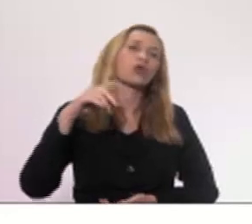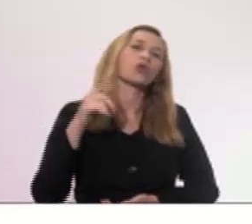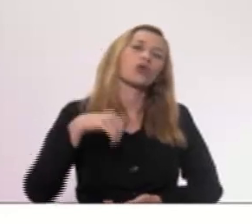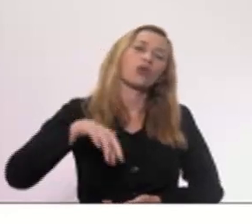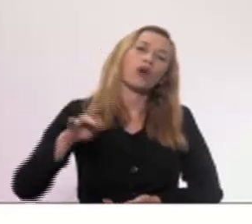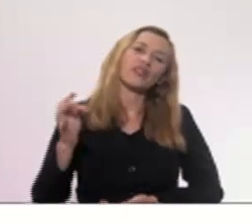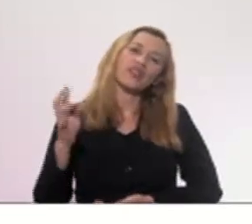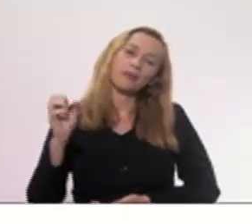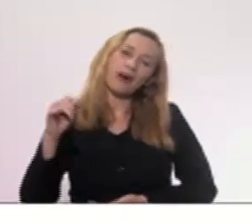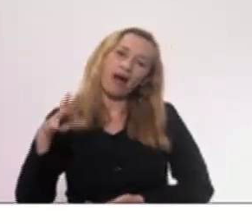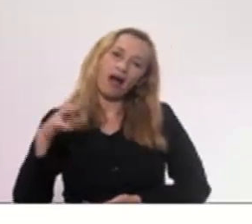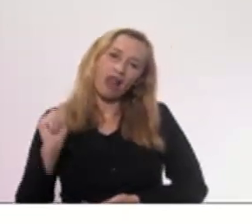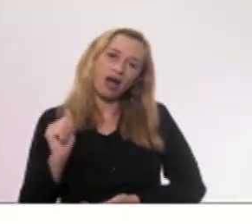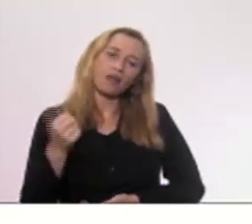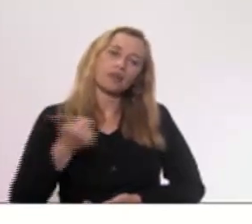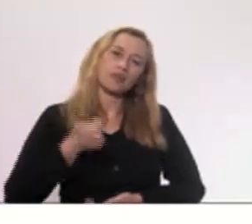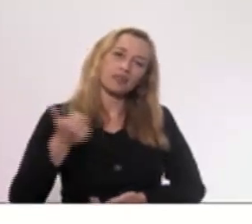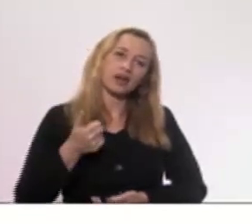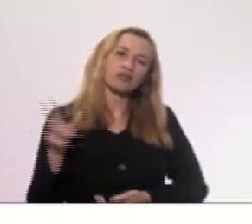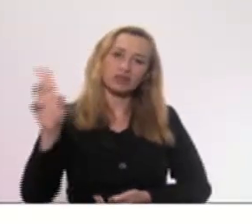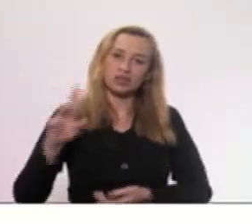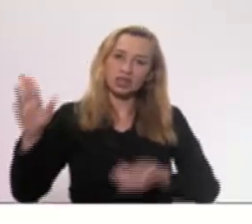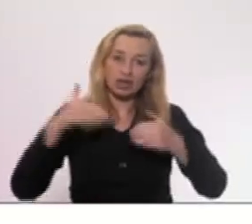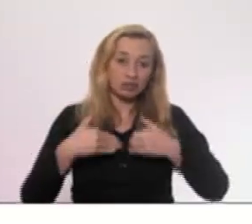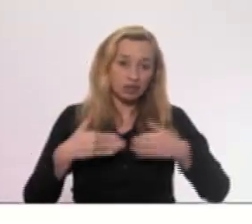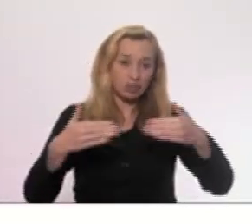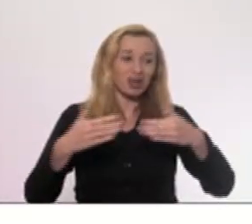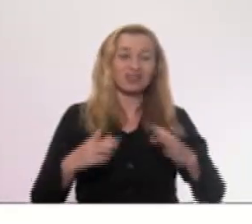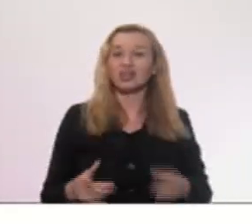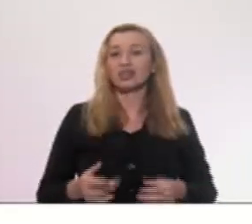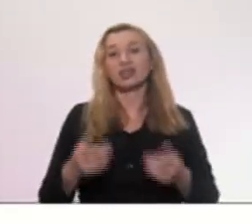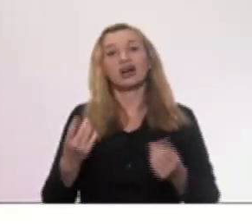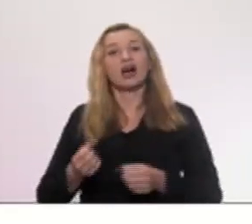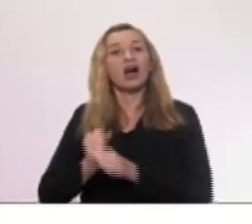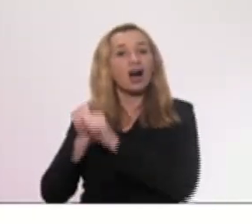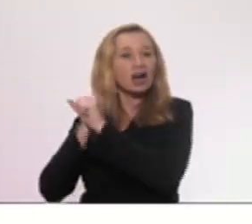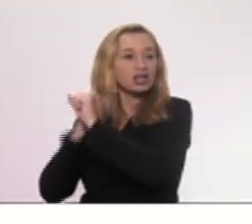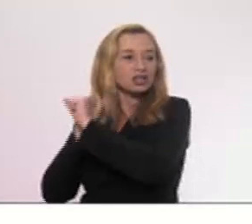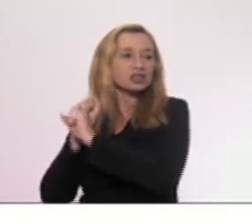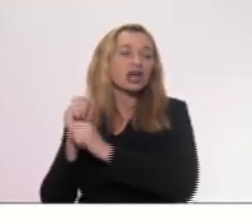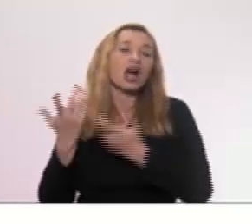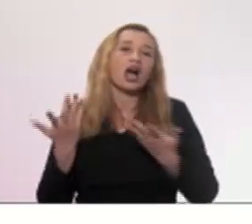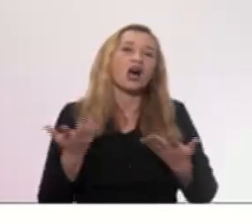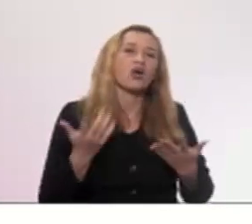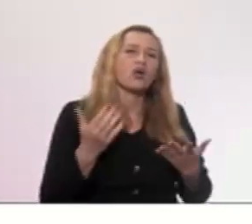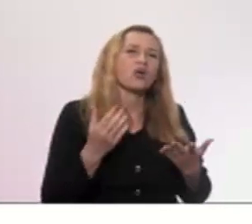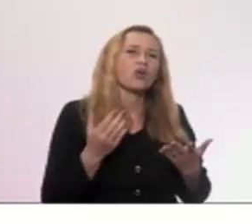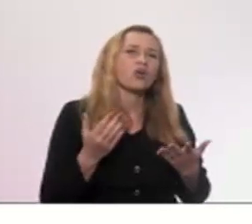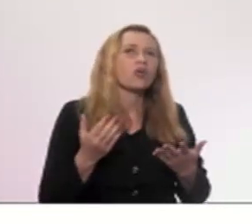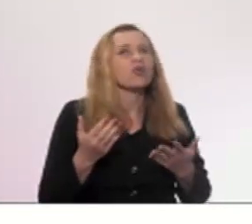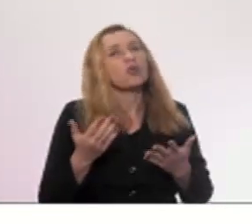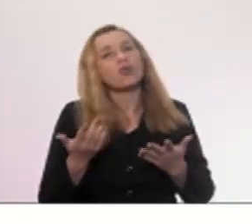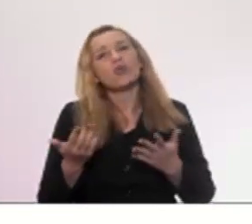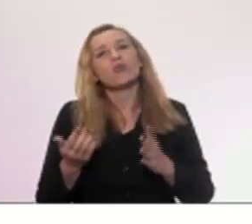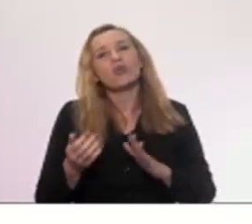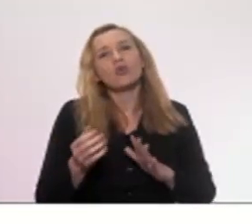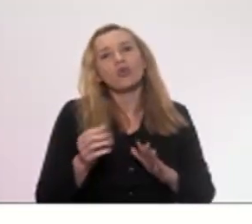primeiras universidades inauguradas há alguns séculos. O Brasil vive essa experiência apenas no início do século